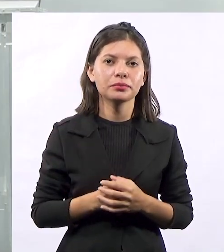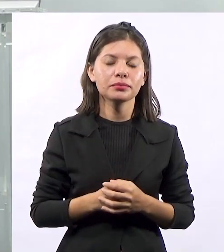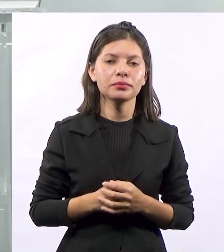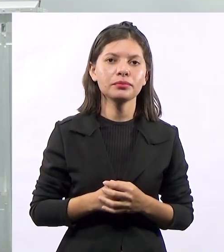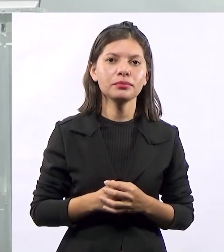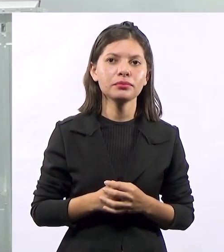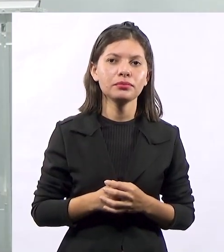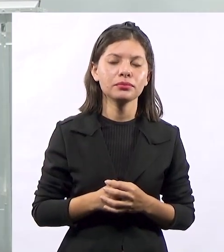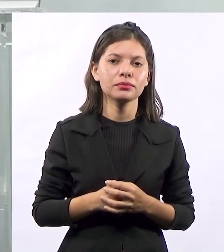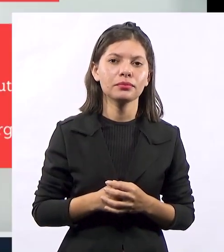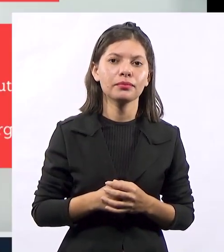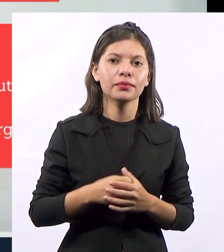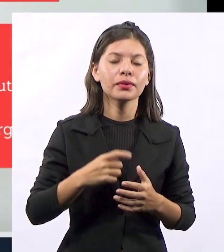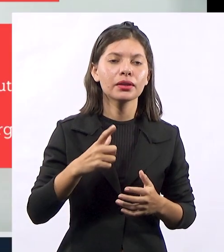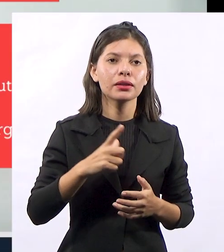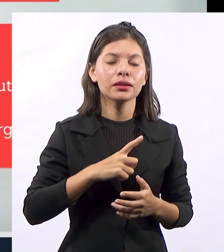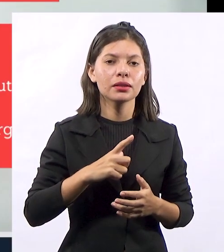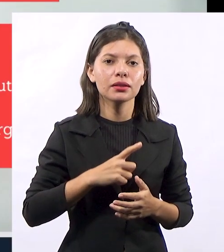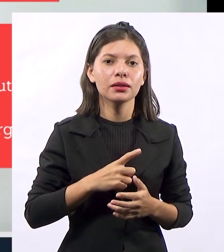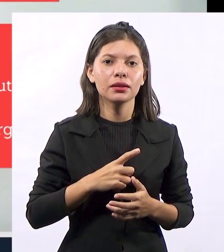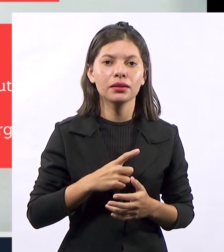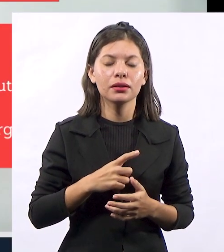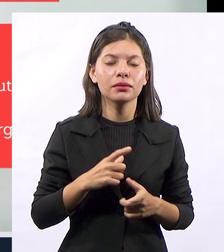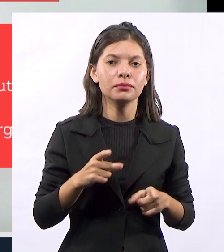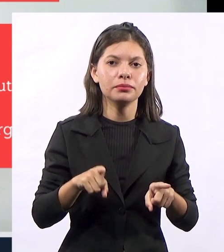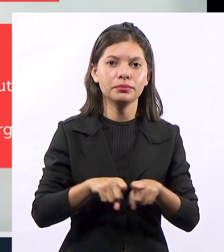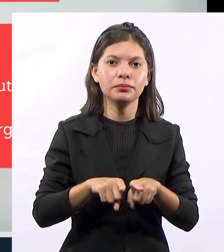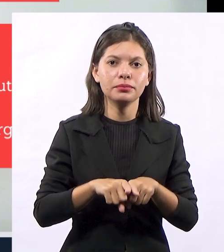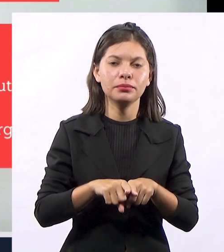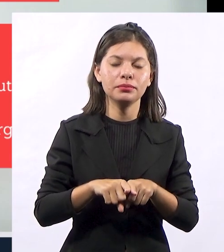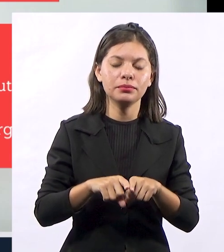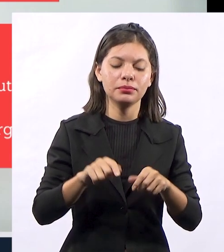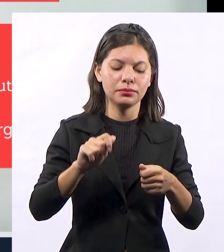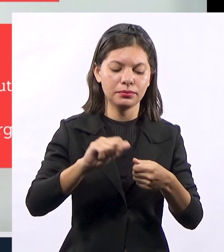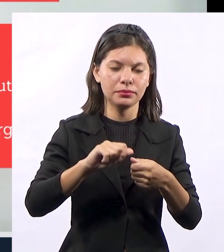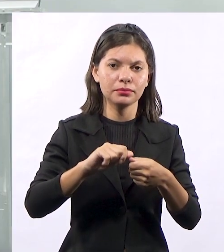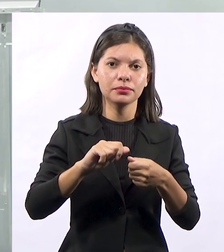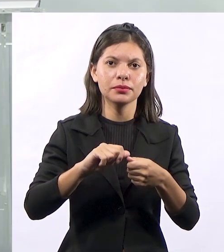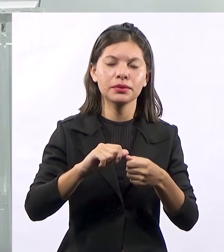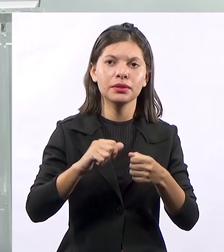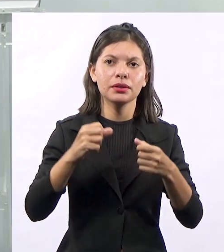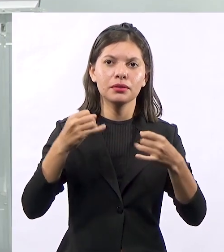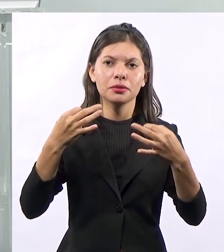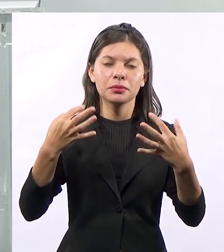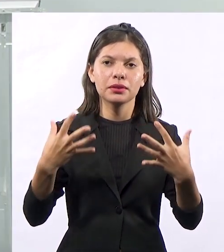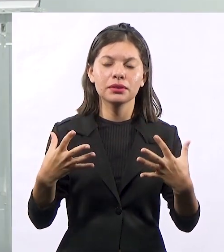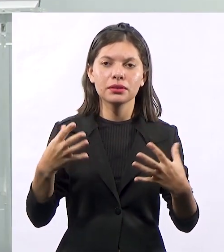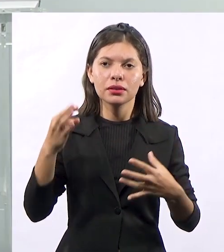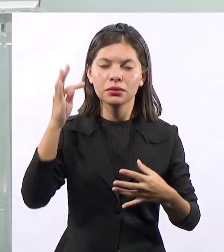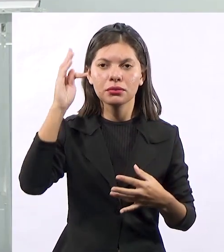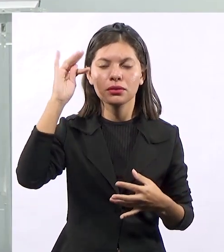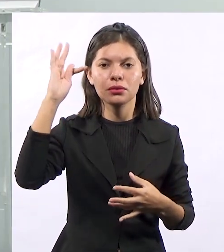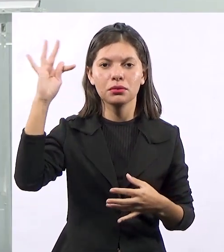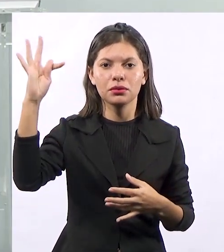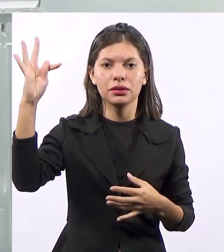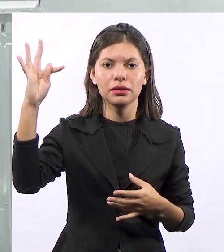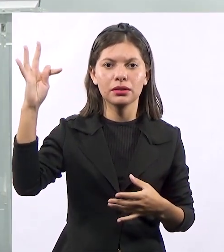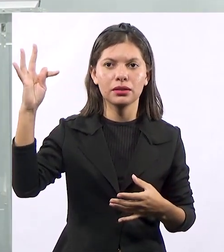a gente tem? Bom, a gente tem que para fazer a fundamentação teórica, você precisa